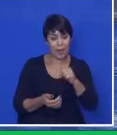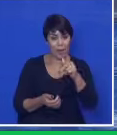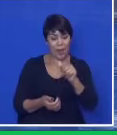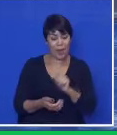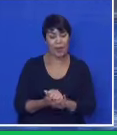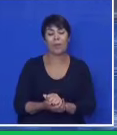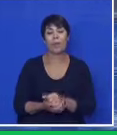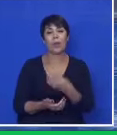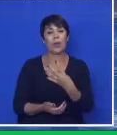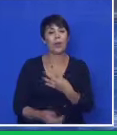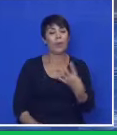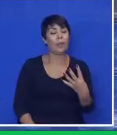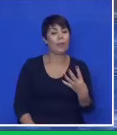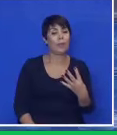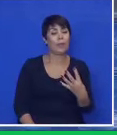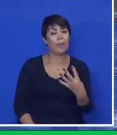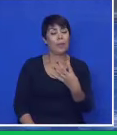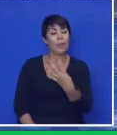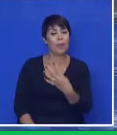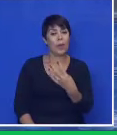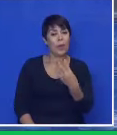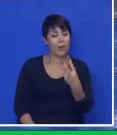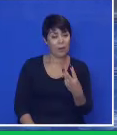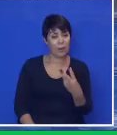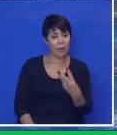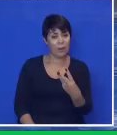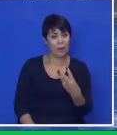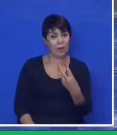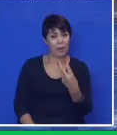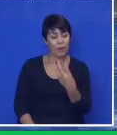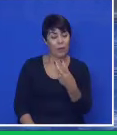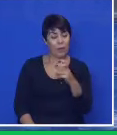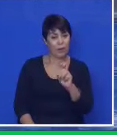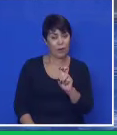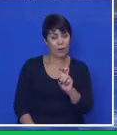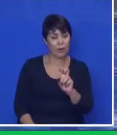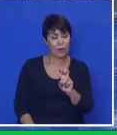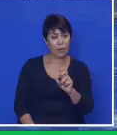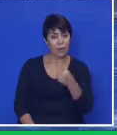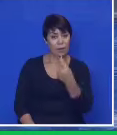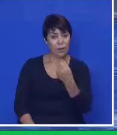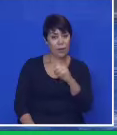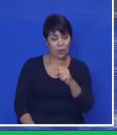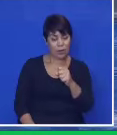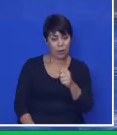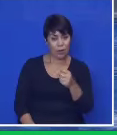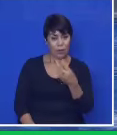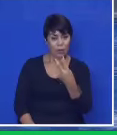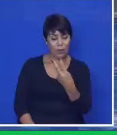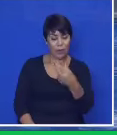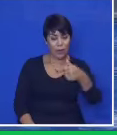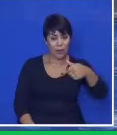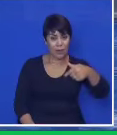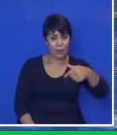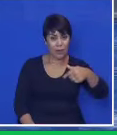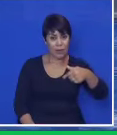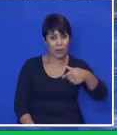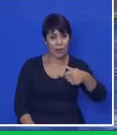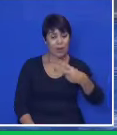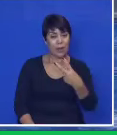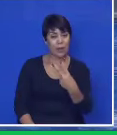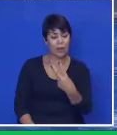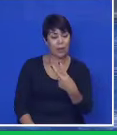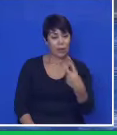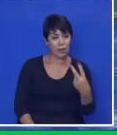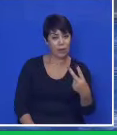Sena. 44, 43, 25, 18, 27